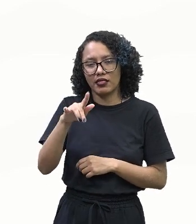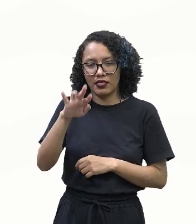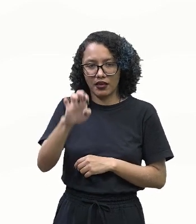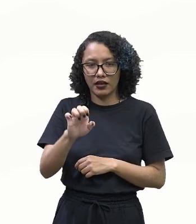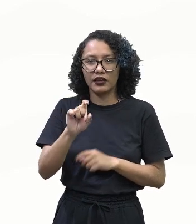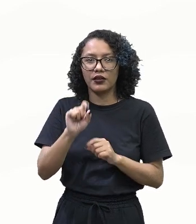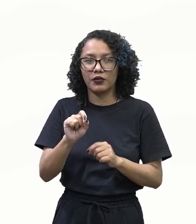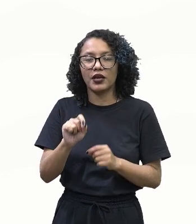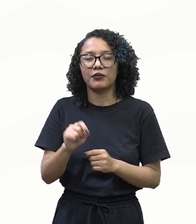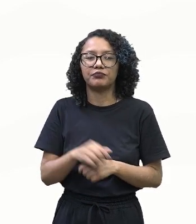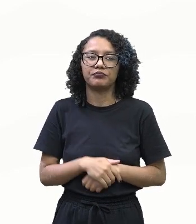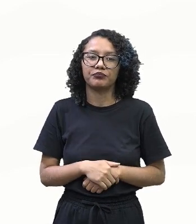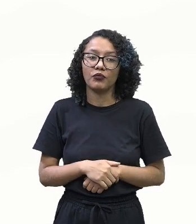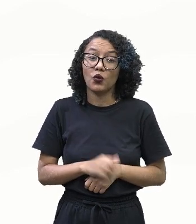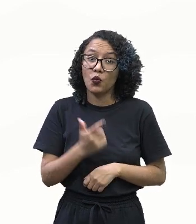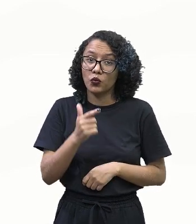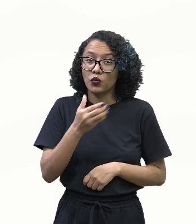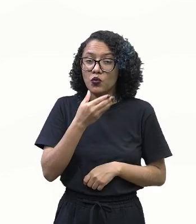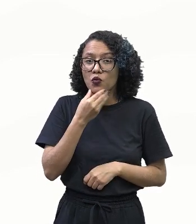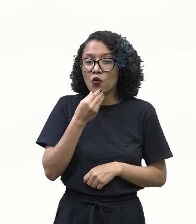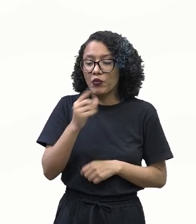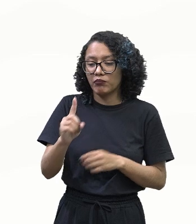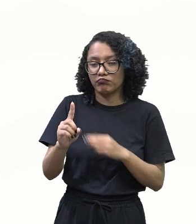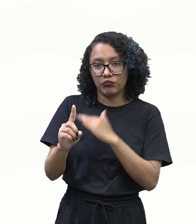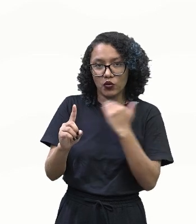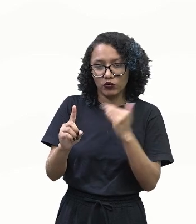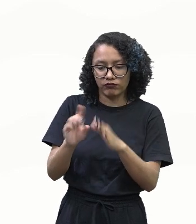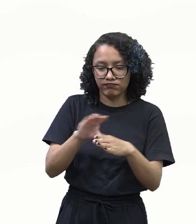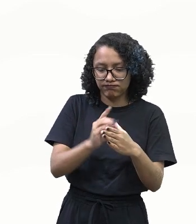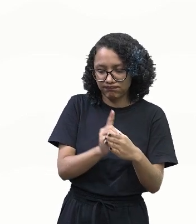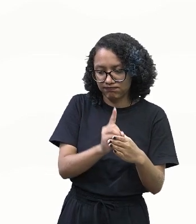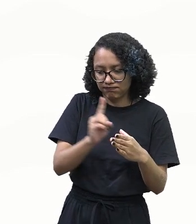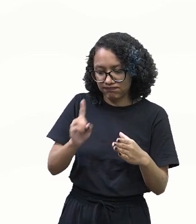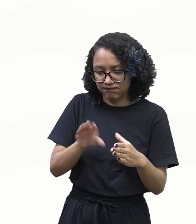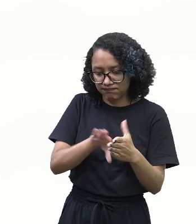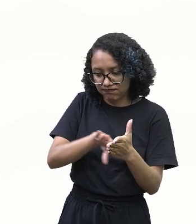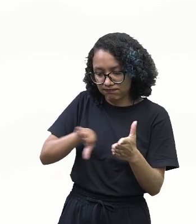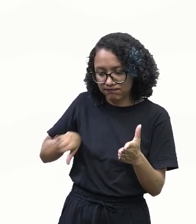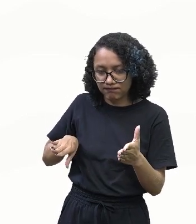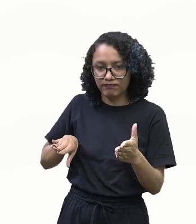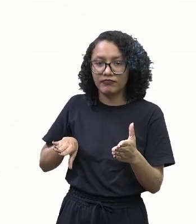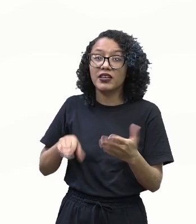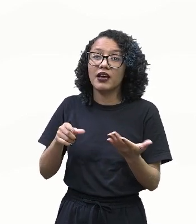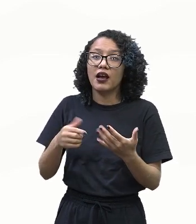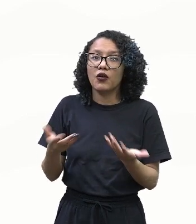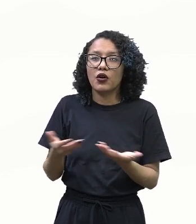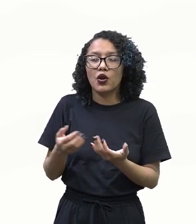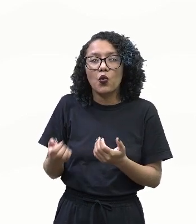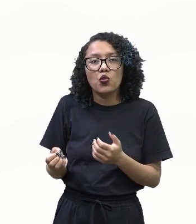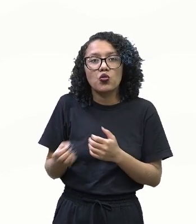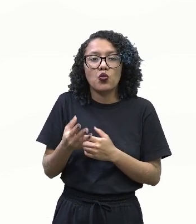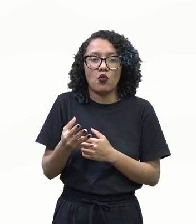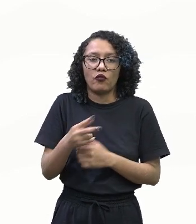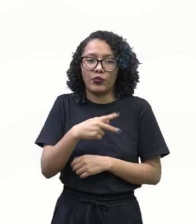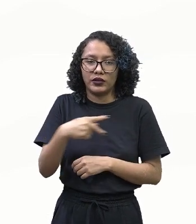do poder, que é assassinado, e coloca-se então como novo presidente de